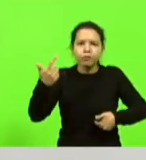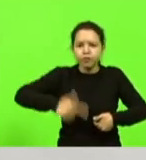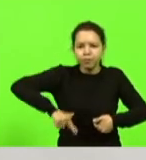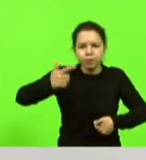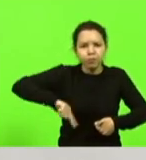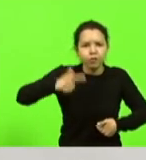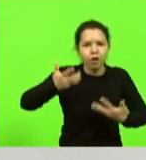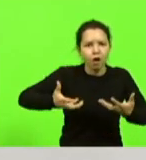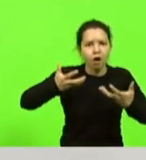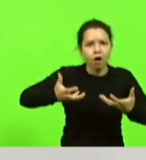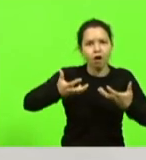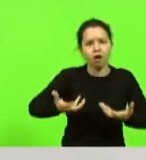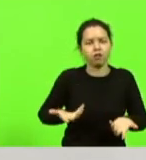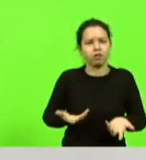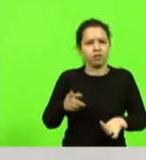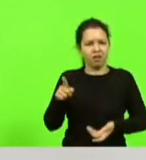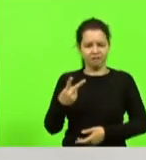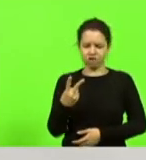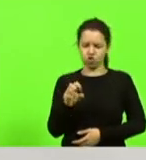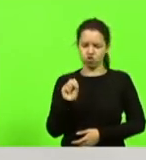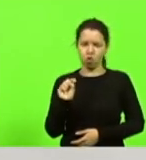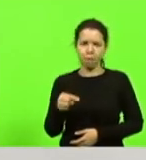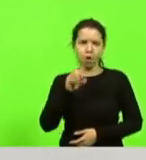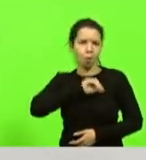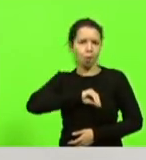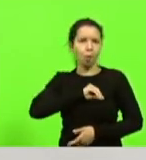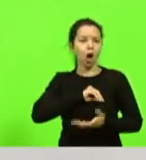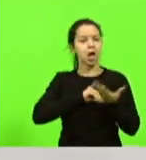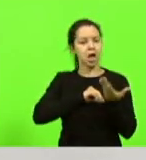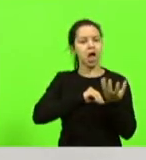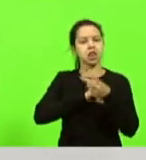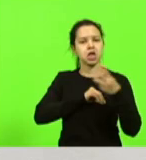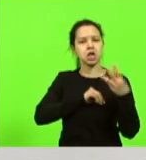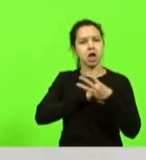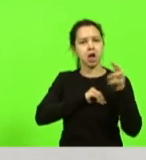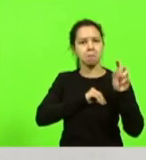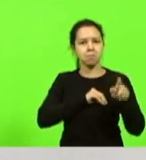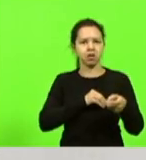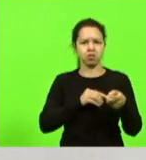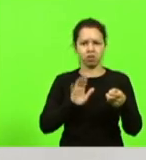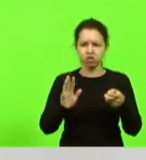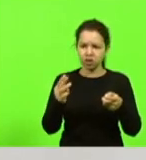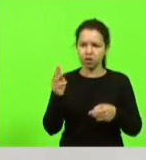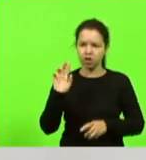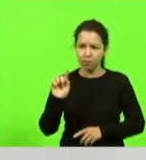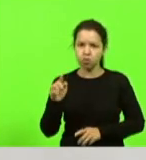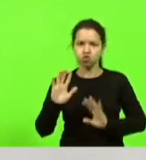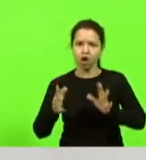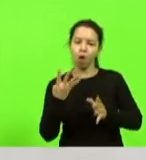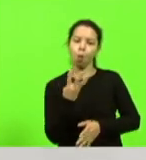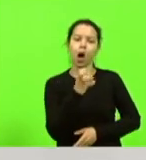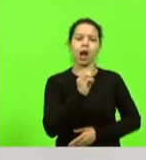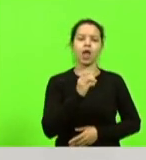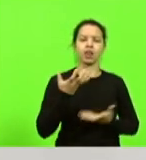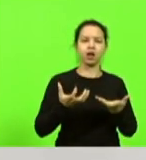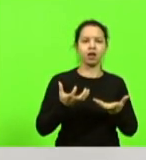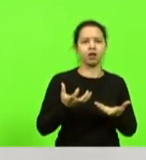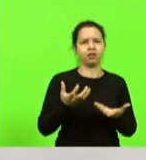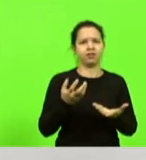O cara está ganhando 28 mil, quer ganhar 33 mil, o cara quer ganhar 33 mil, quer ganhar 40 mil, quer ganhar 50.